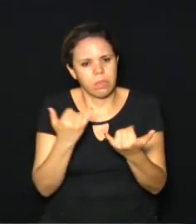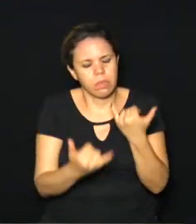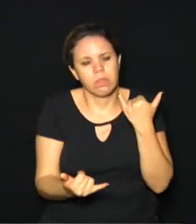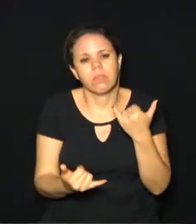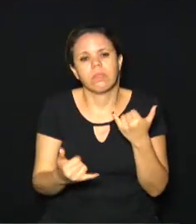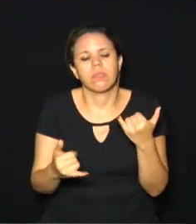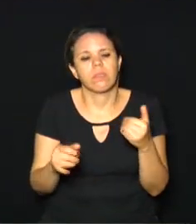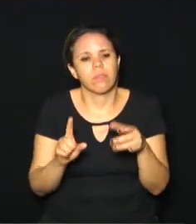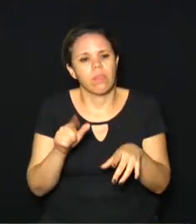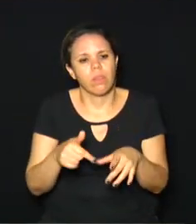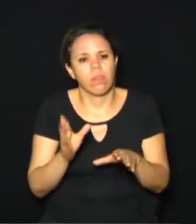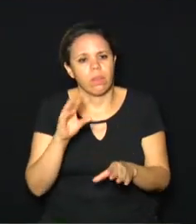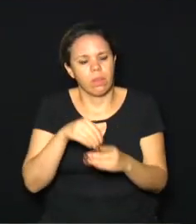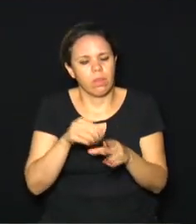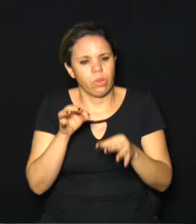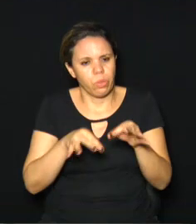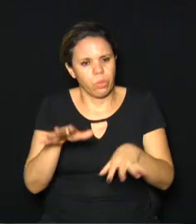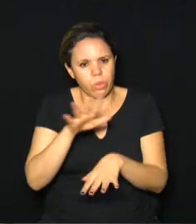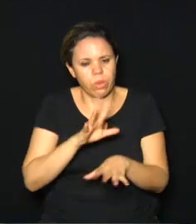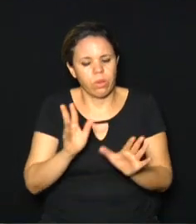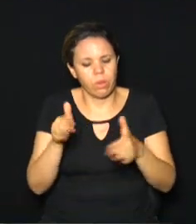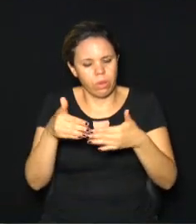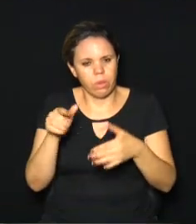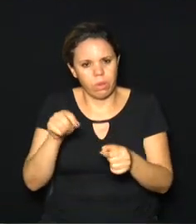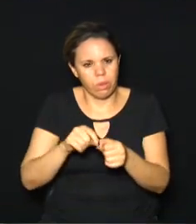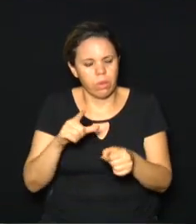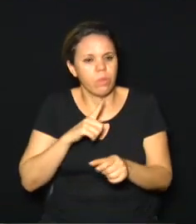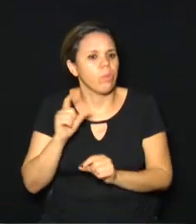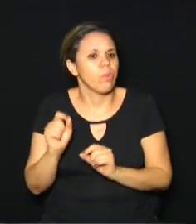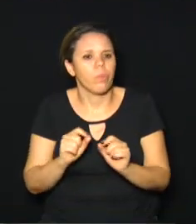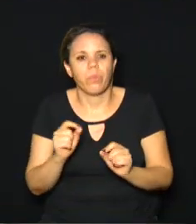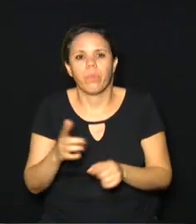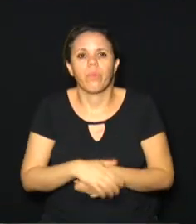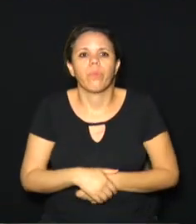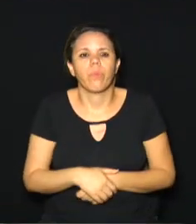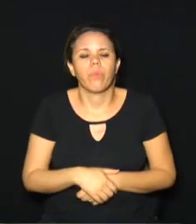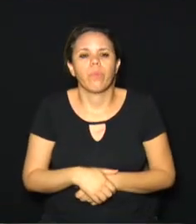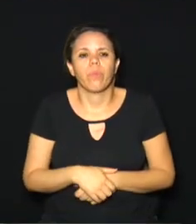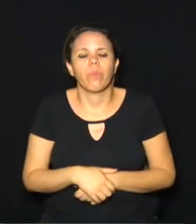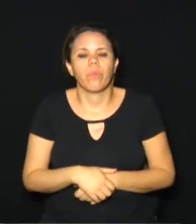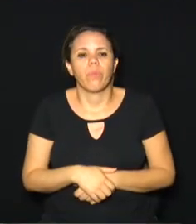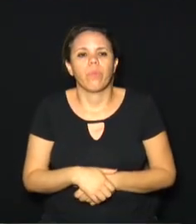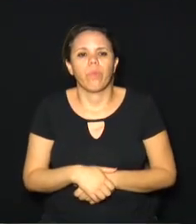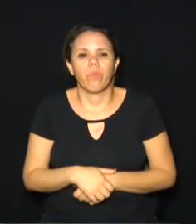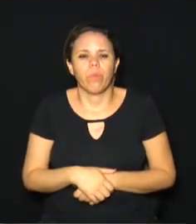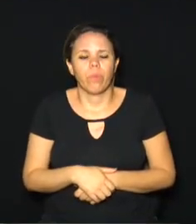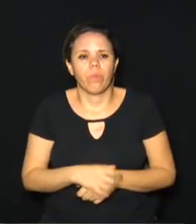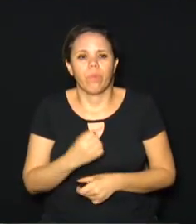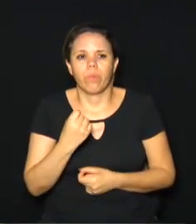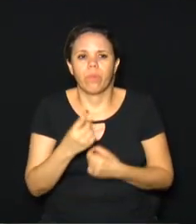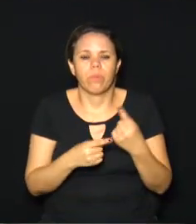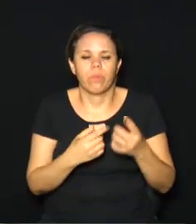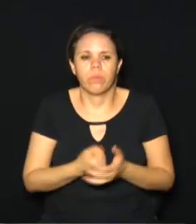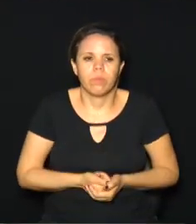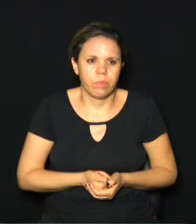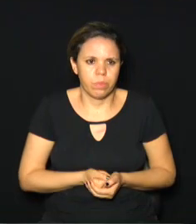Que a jurisprudência sempre caminhou no sentido de que uma dada, alguma